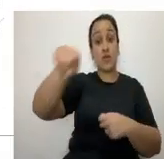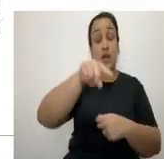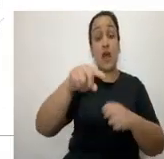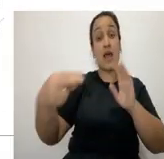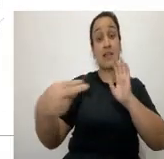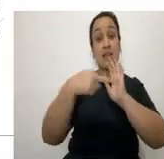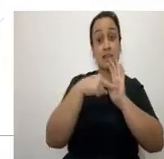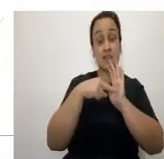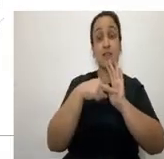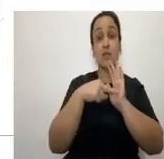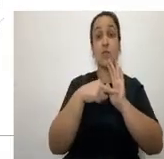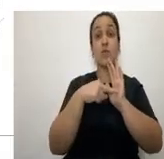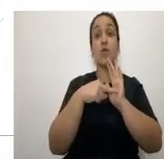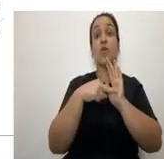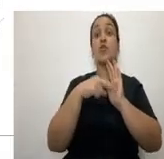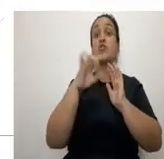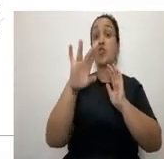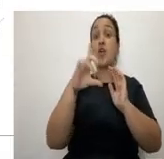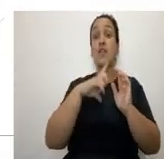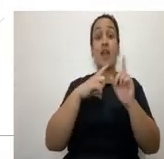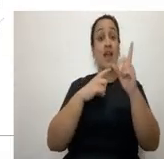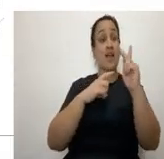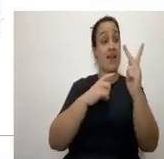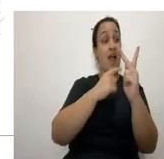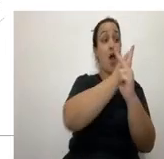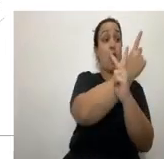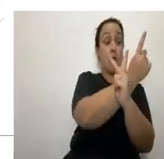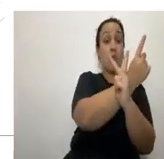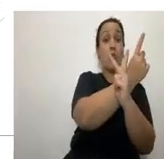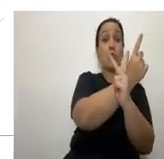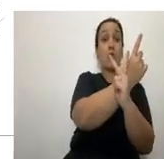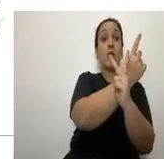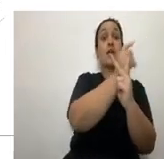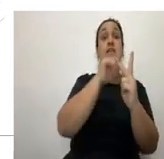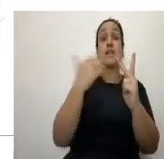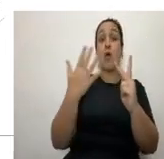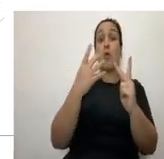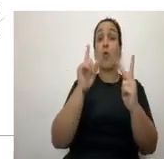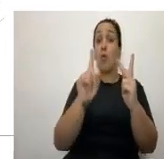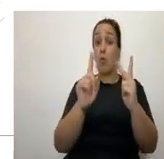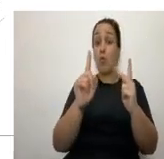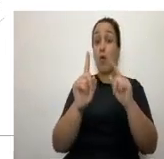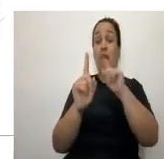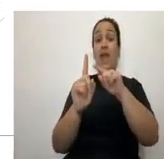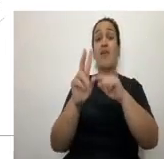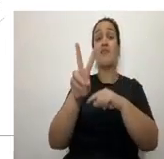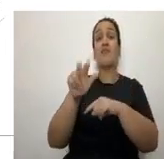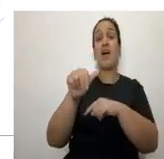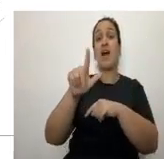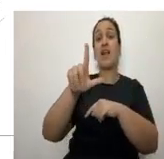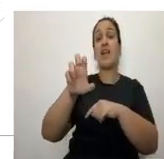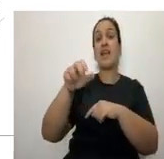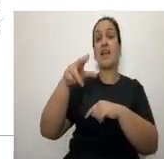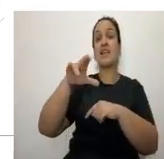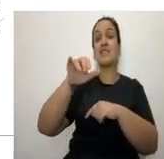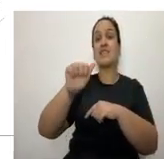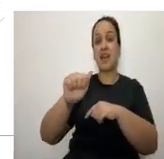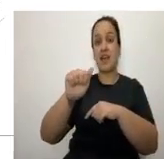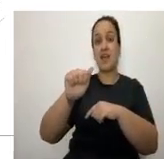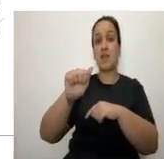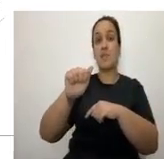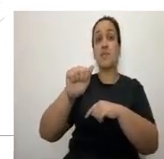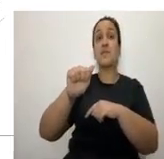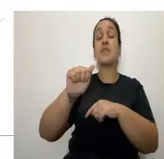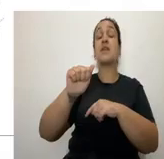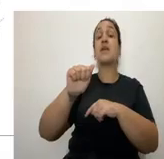nesse caso, ele só tem uma camada. Então, essa daqui vai ser a camada de valência. E como ele só tem um